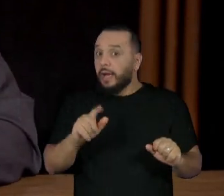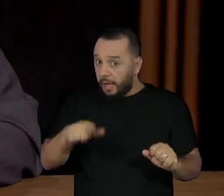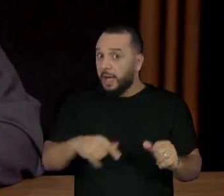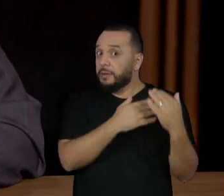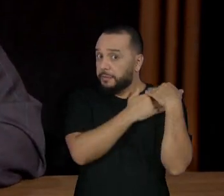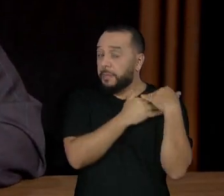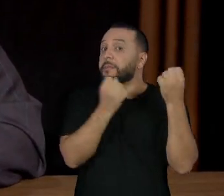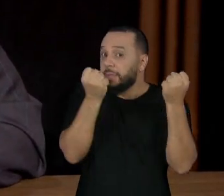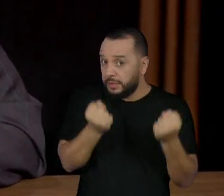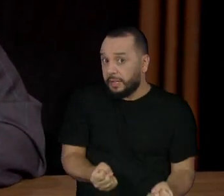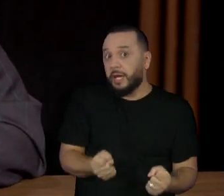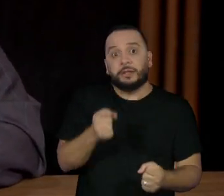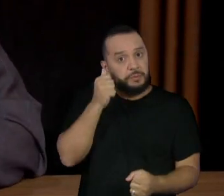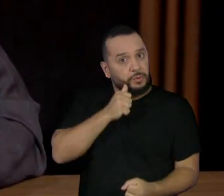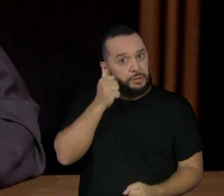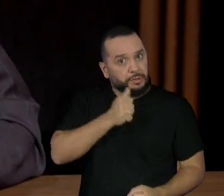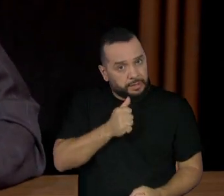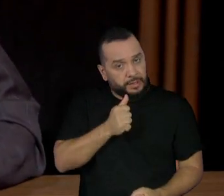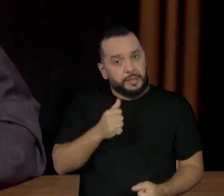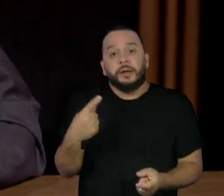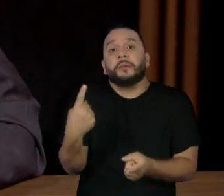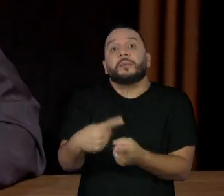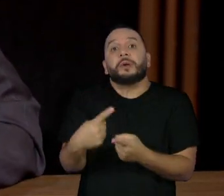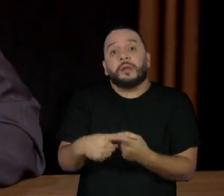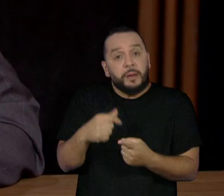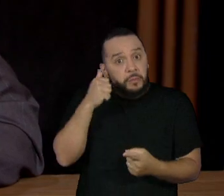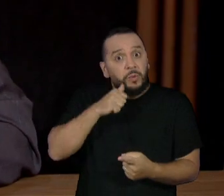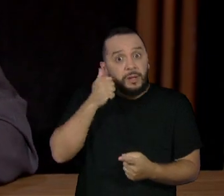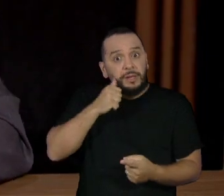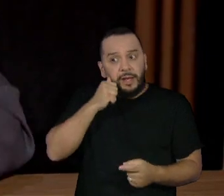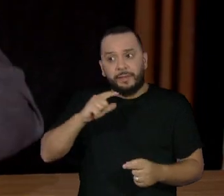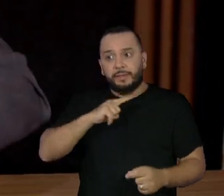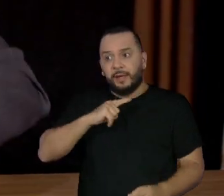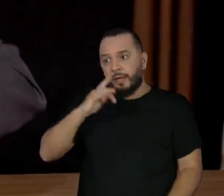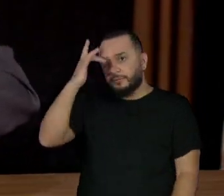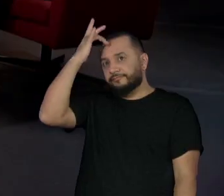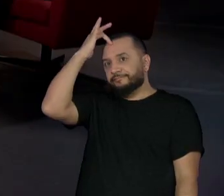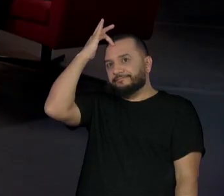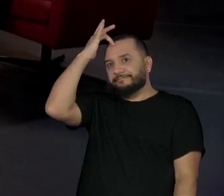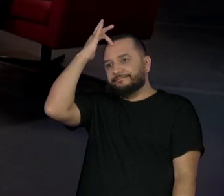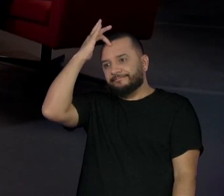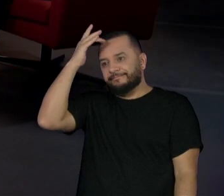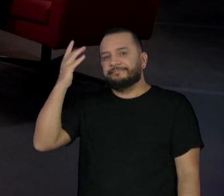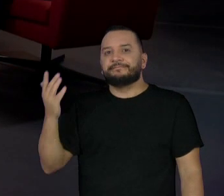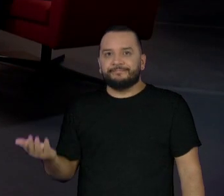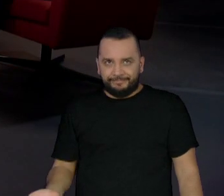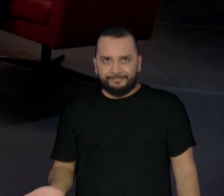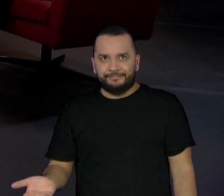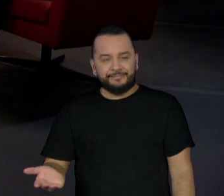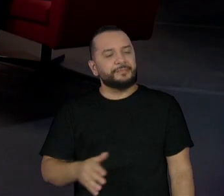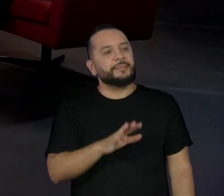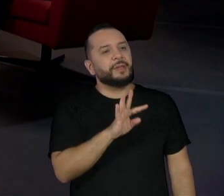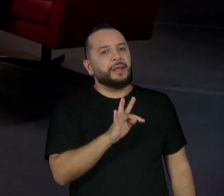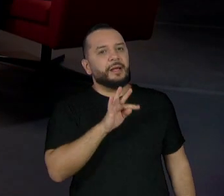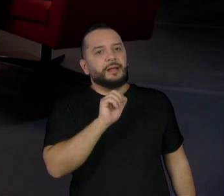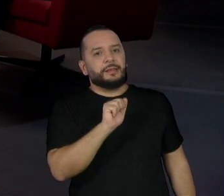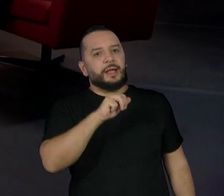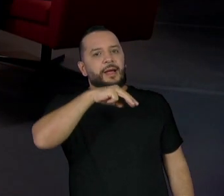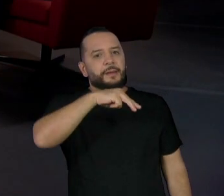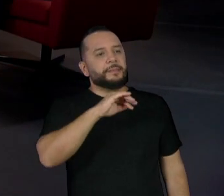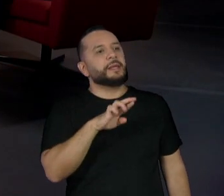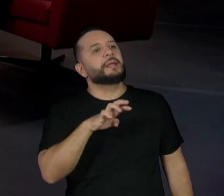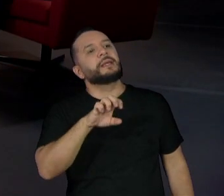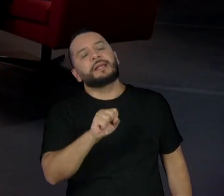essa espécie ainda envergonhada. Ô Tamires, me conta, qual é o peso